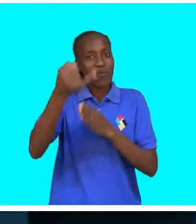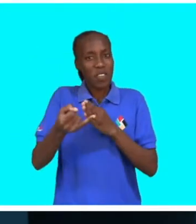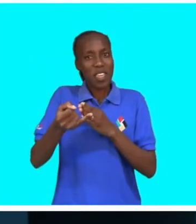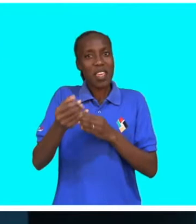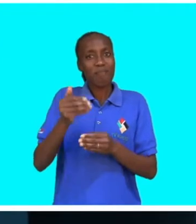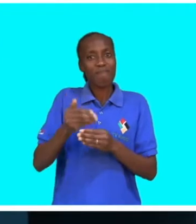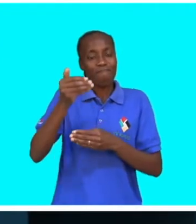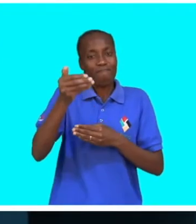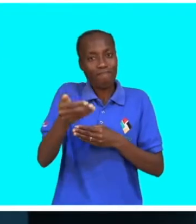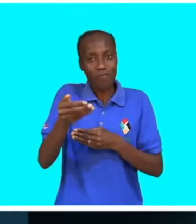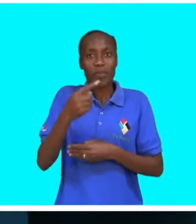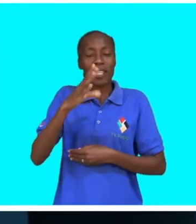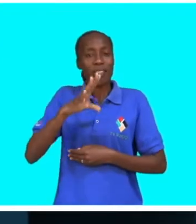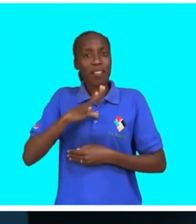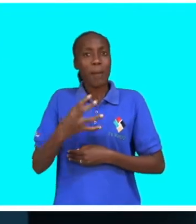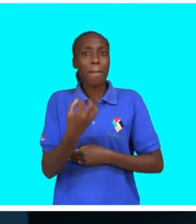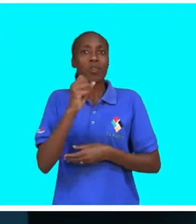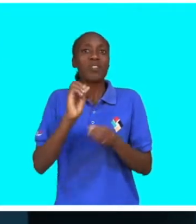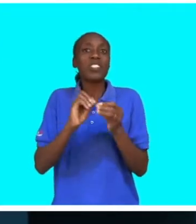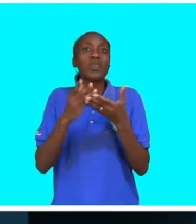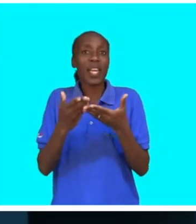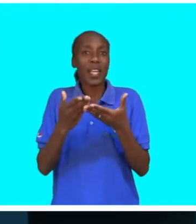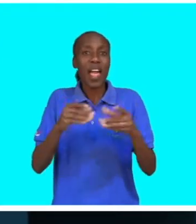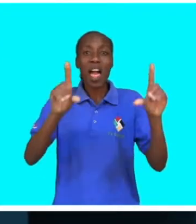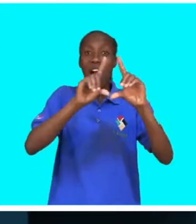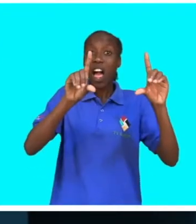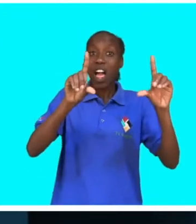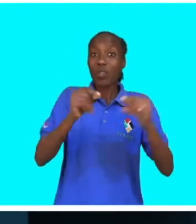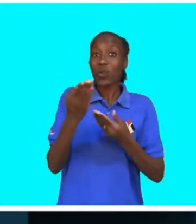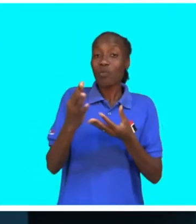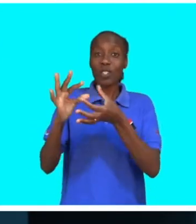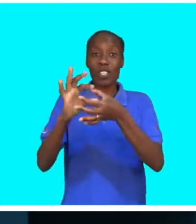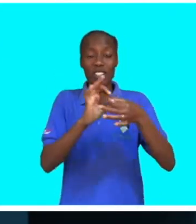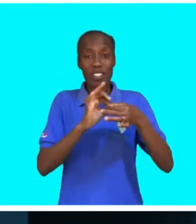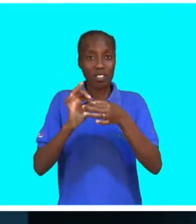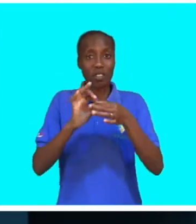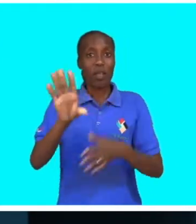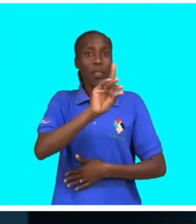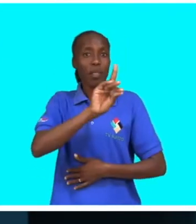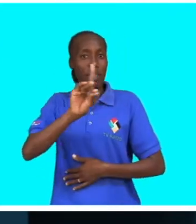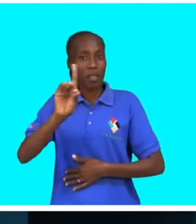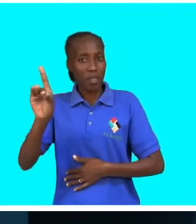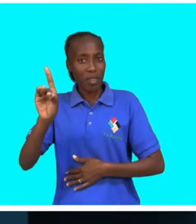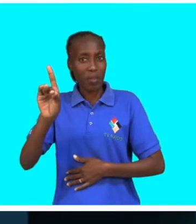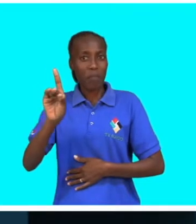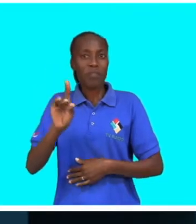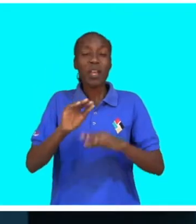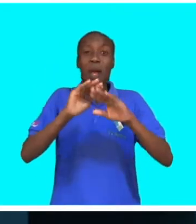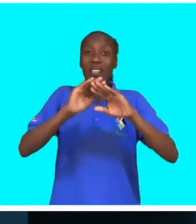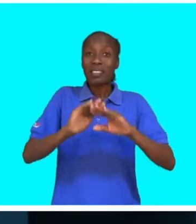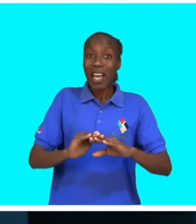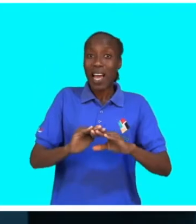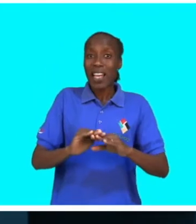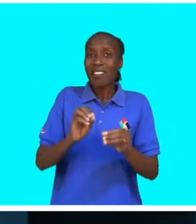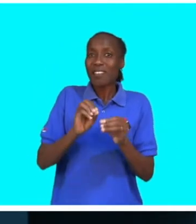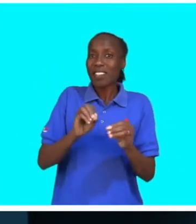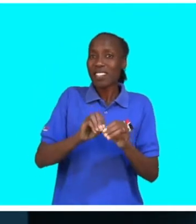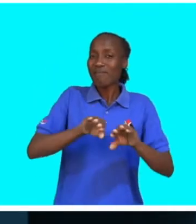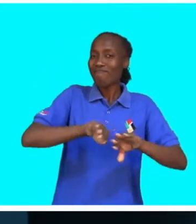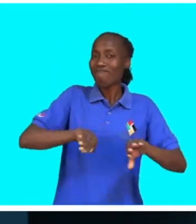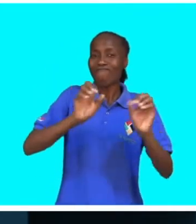será finalizada em breve. O que podemos assegurar é que as questões relacionadas com deficiência não estão postas de